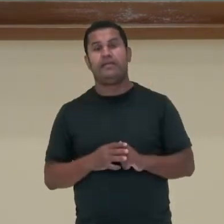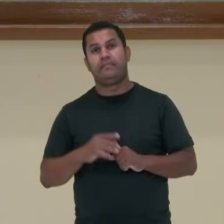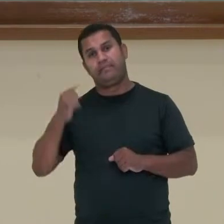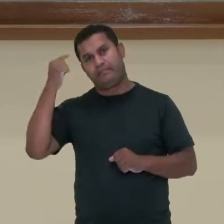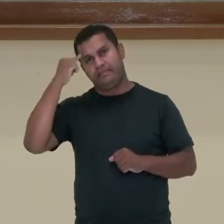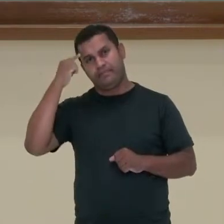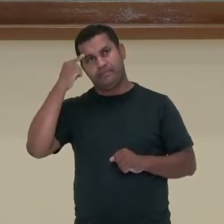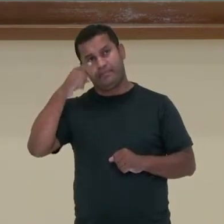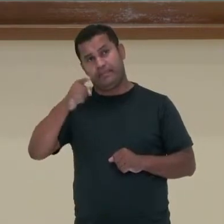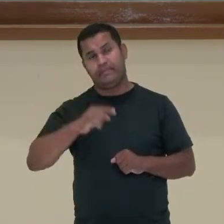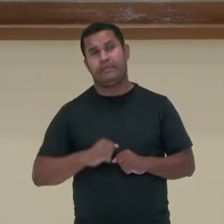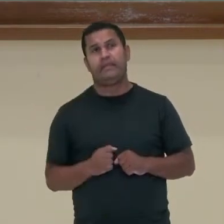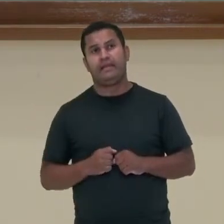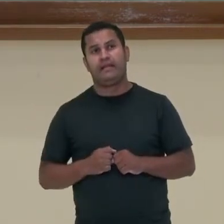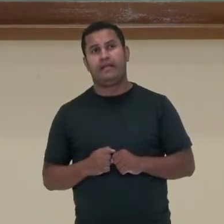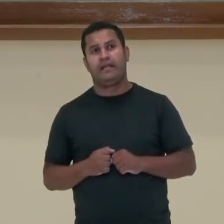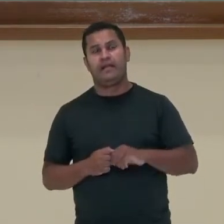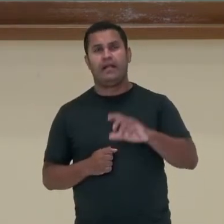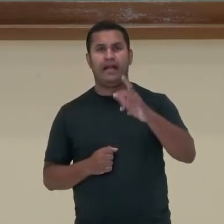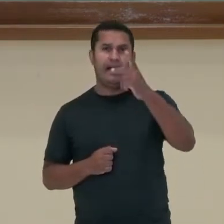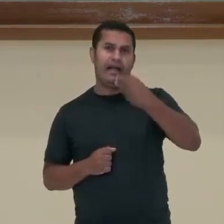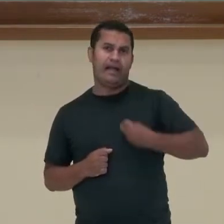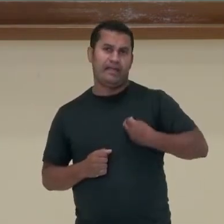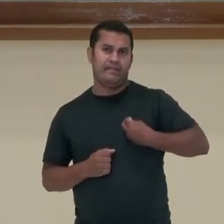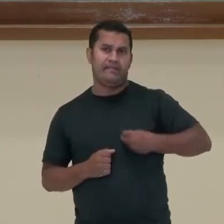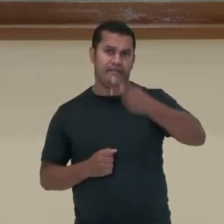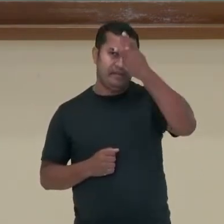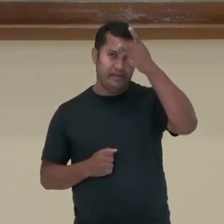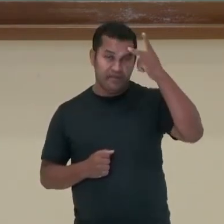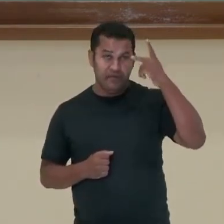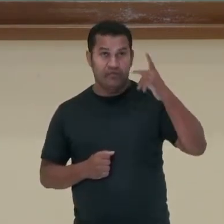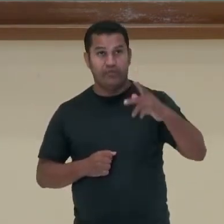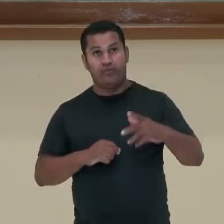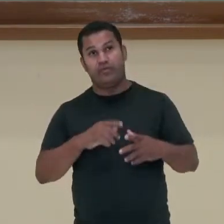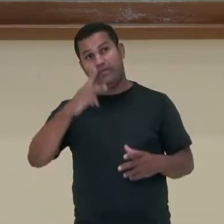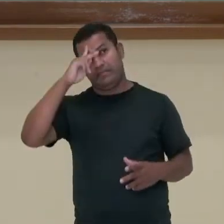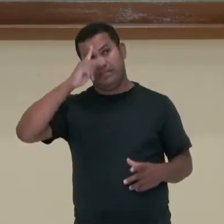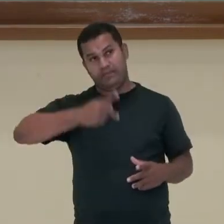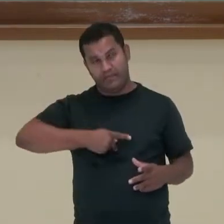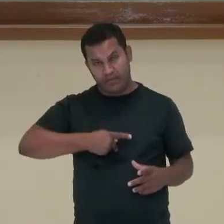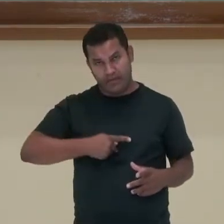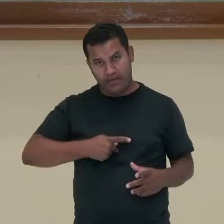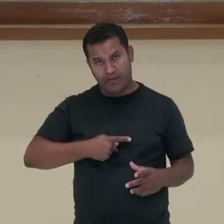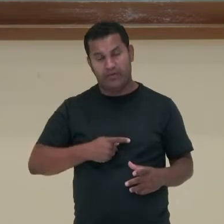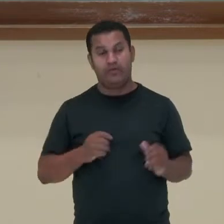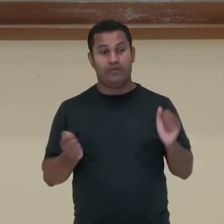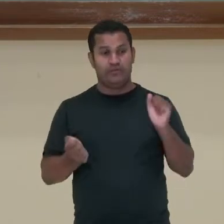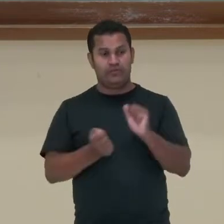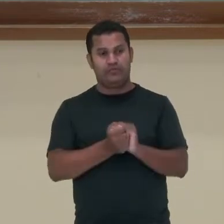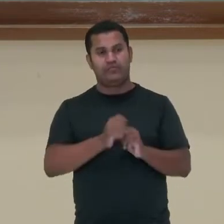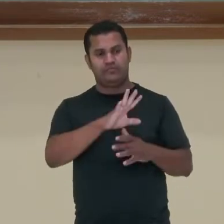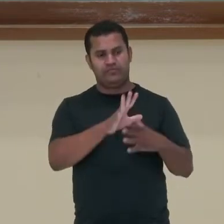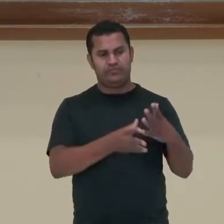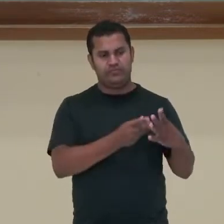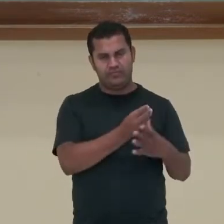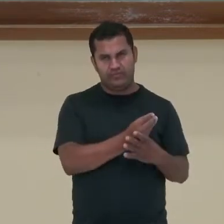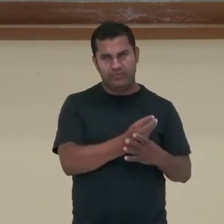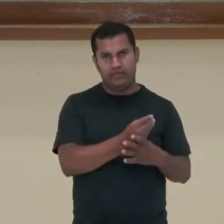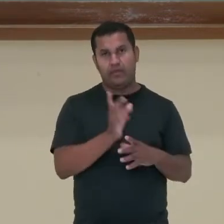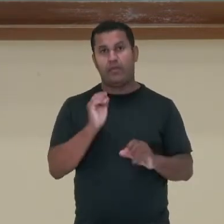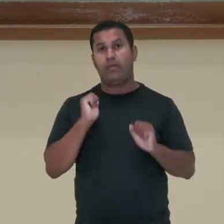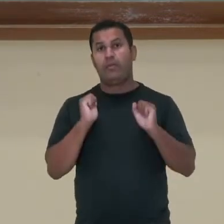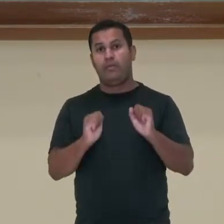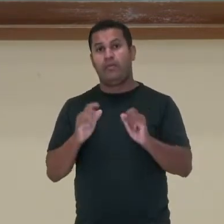número 1. A vida pessoal de um artista pode coordenar a sua vida artística? Você acha que a vida de uma pessoa ela pode, de